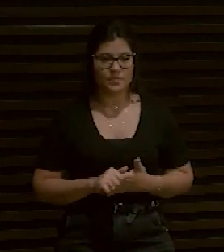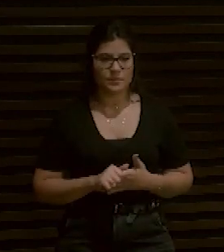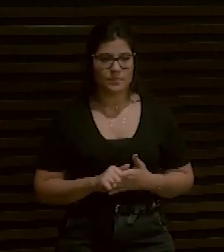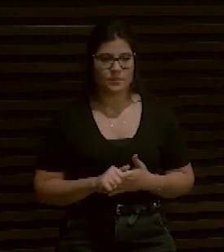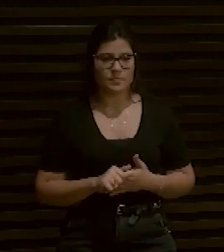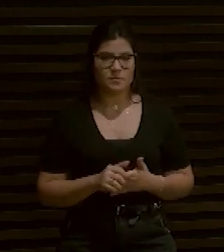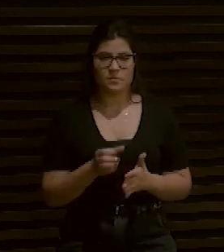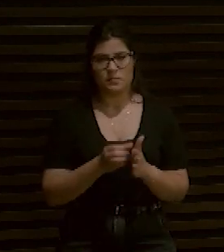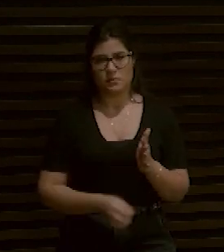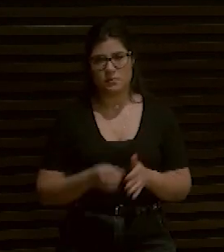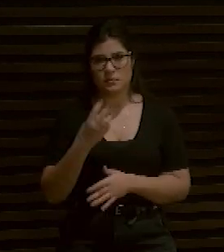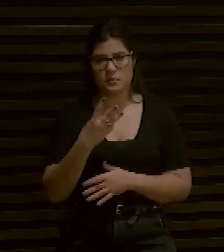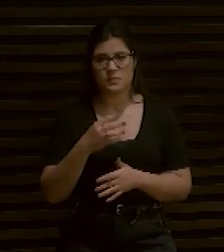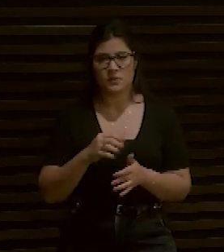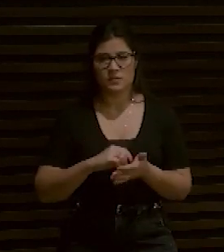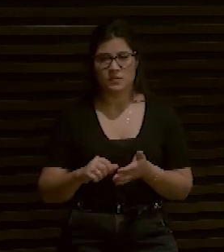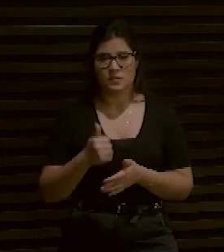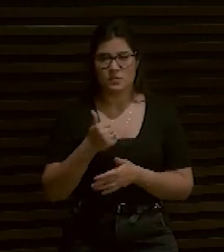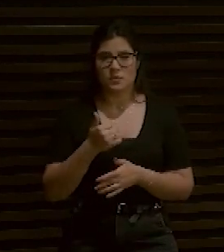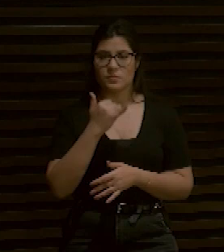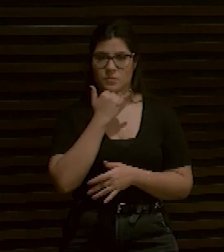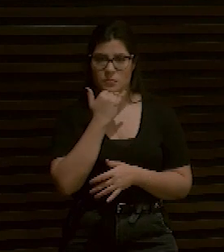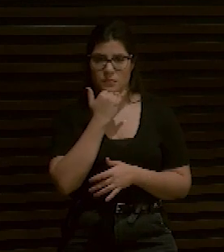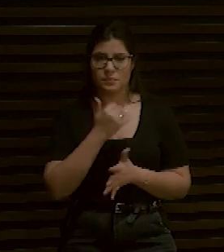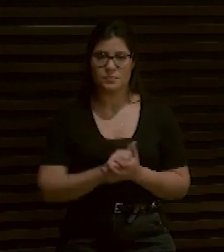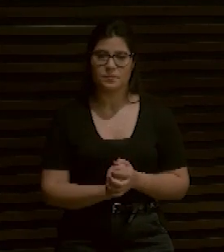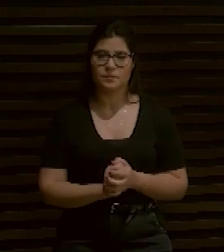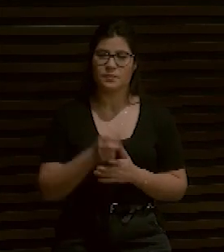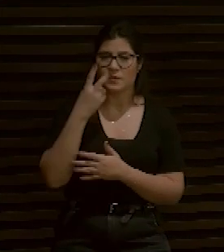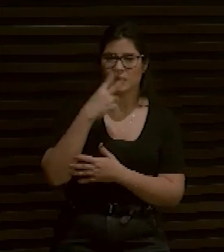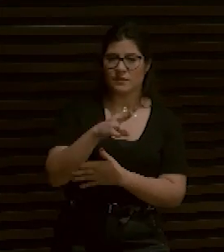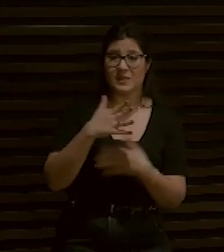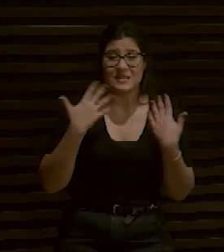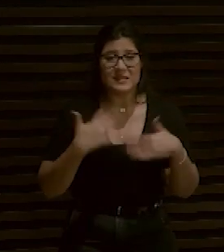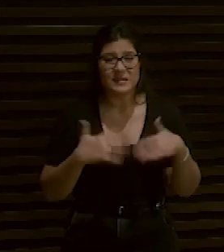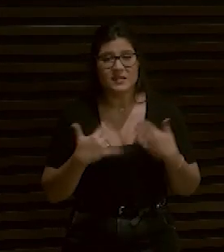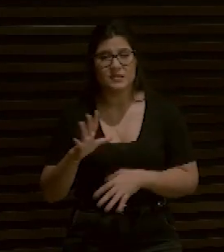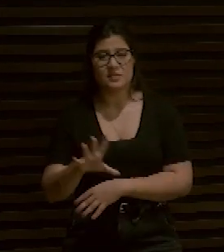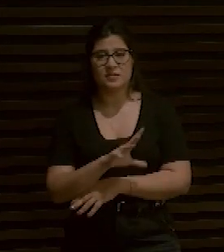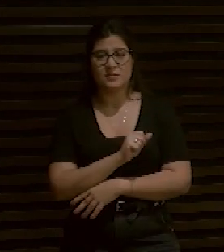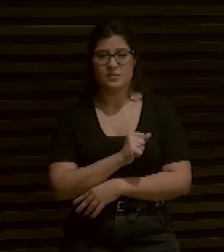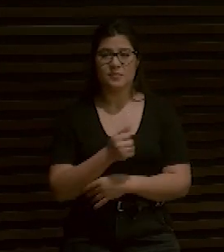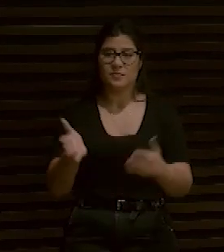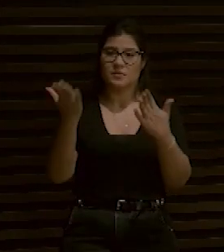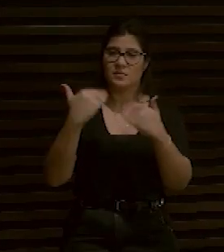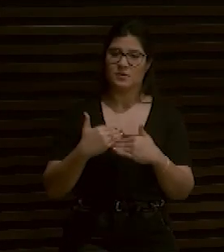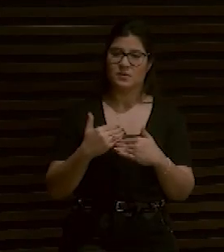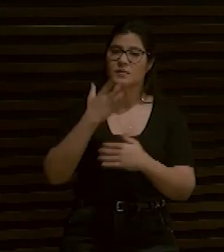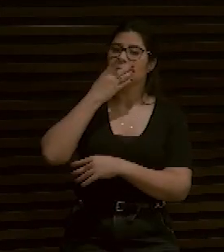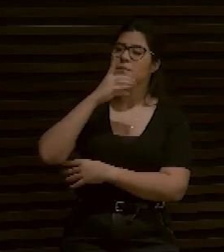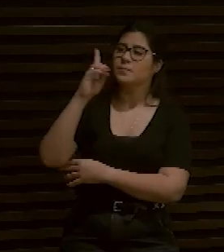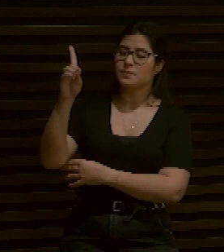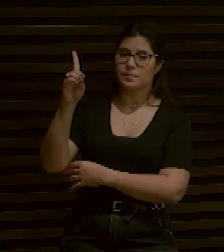Capítulo 3, versículo 1, perdão. Parte A, isso. Vede que grande amor nos tem concedido o